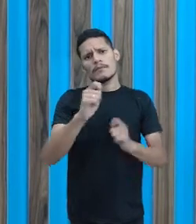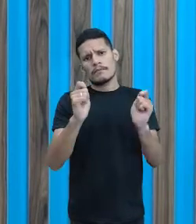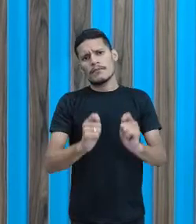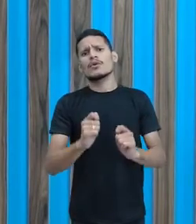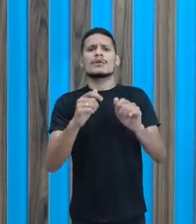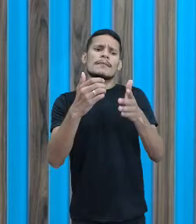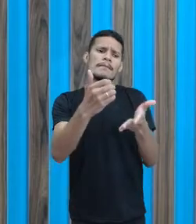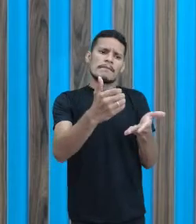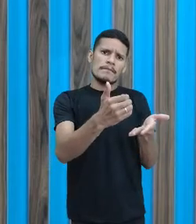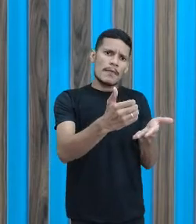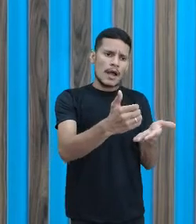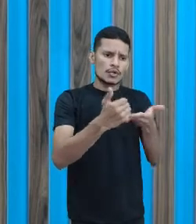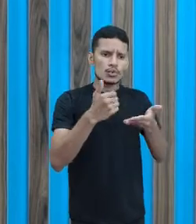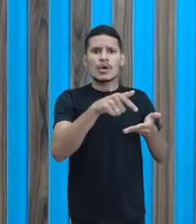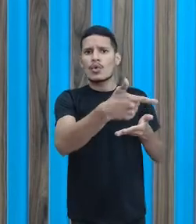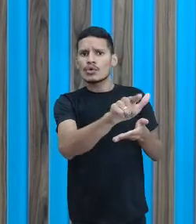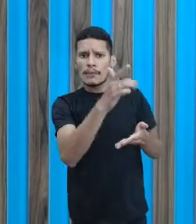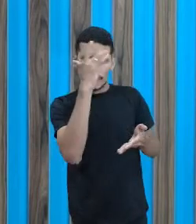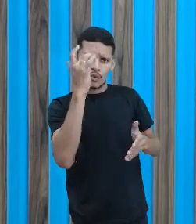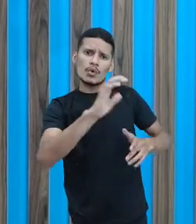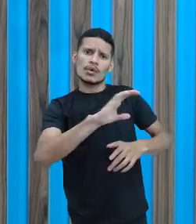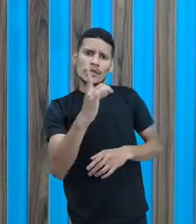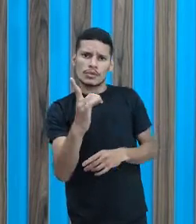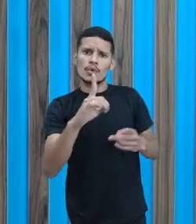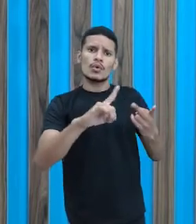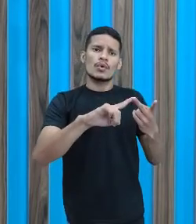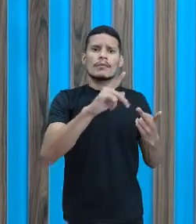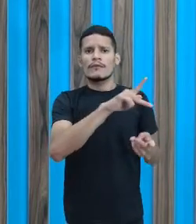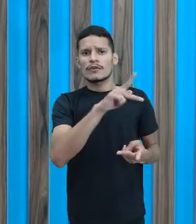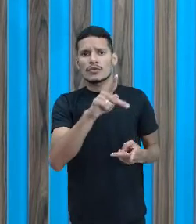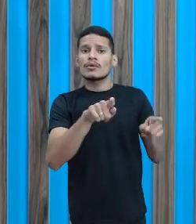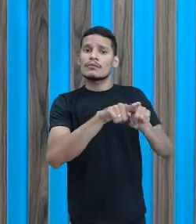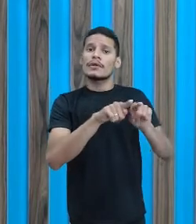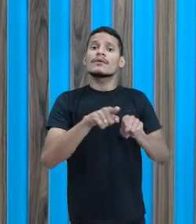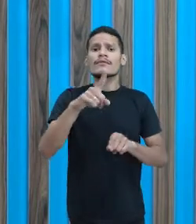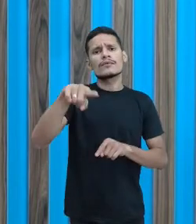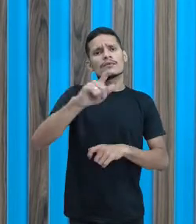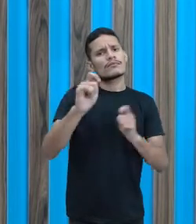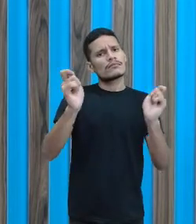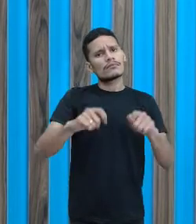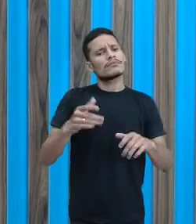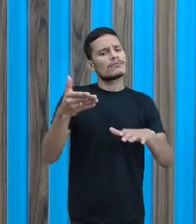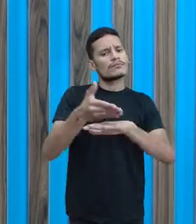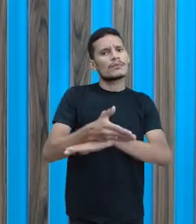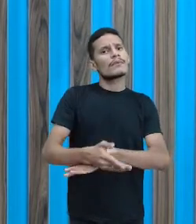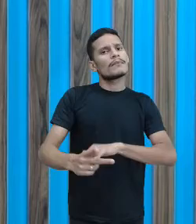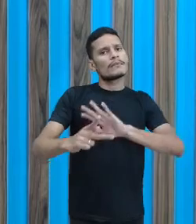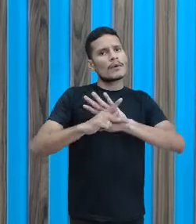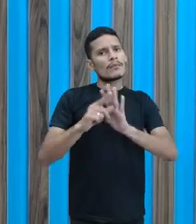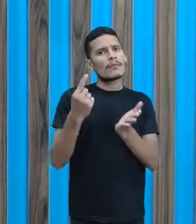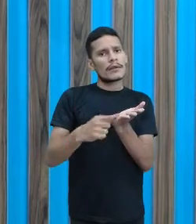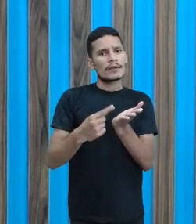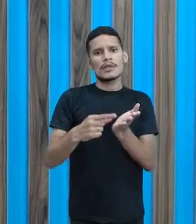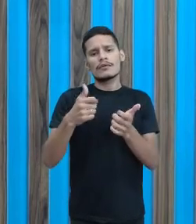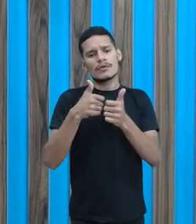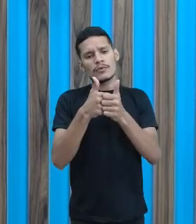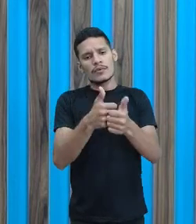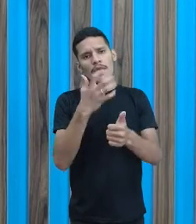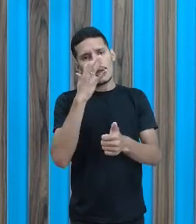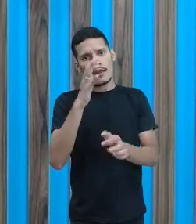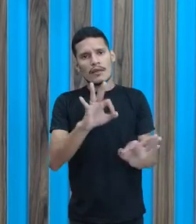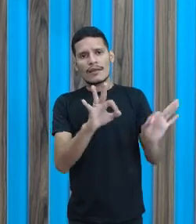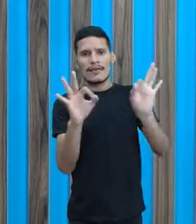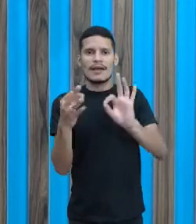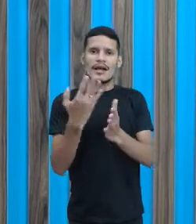pessoal da sua escola, tá certo? Seus coordenadores, professores, professoras. E aí você já vai ter acesso, né? Vai poder acompanhar nossas aulas,